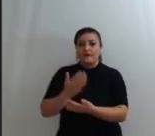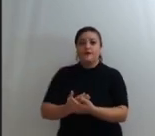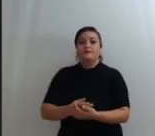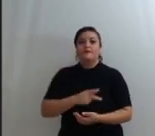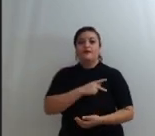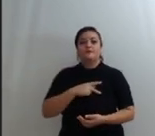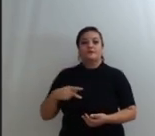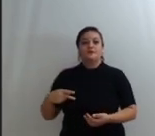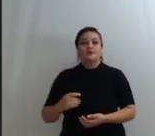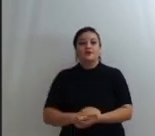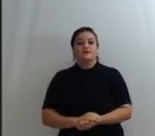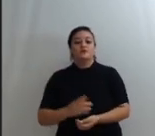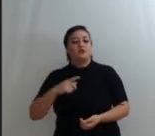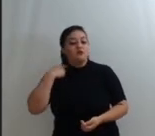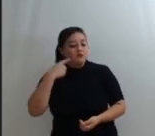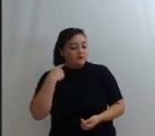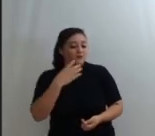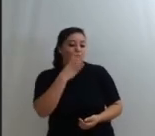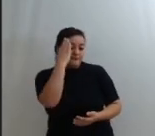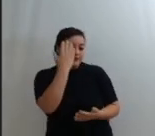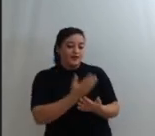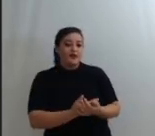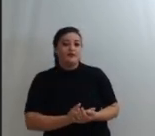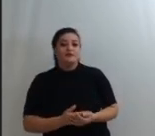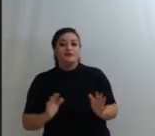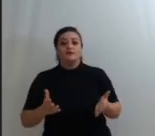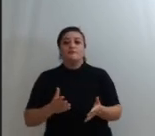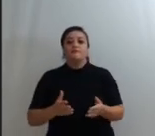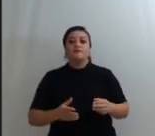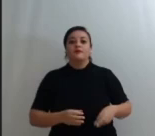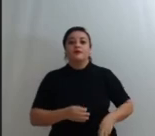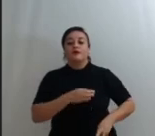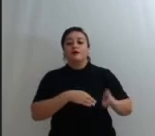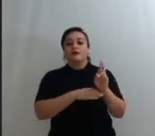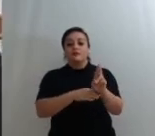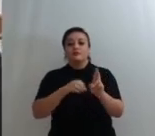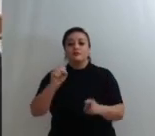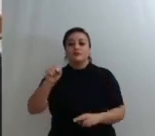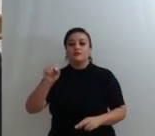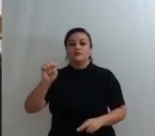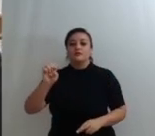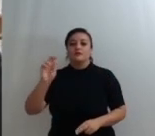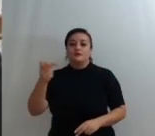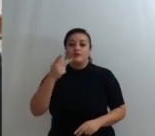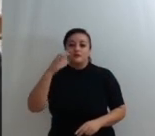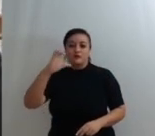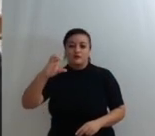Flávio. Ainda da relatoria do ministro Sebastião Reis, habeas corpus